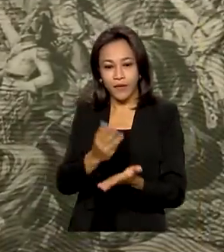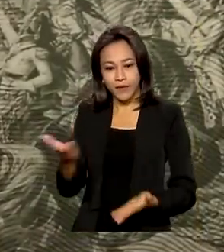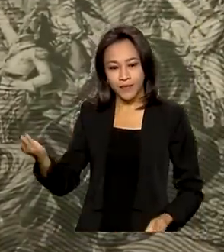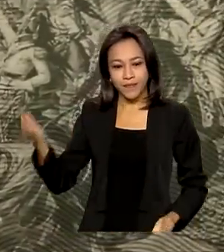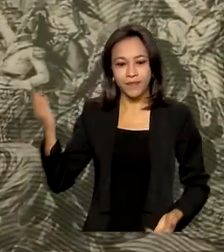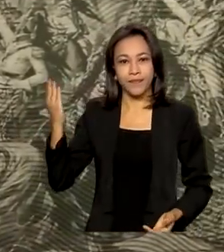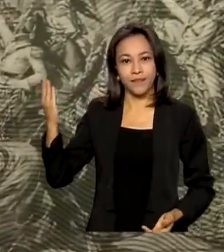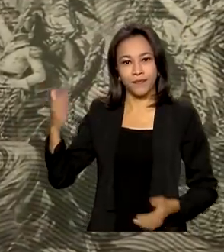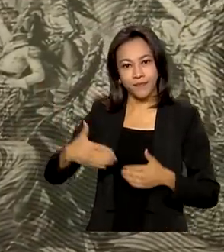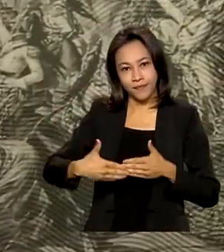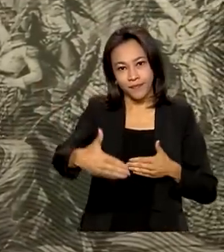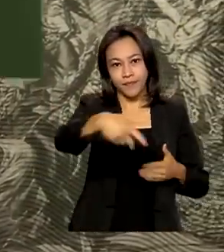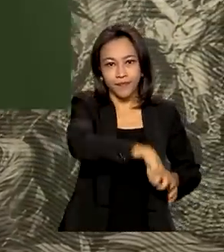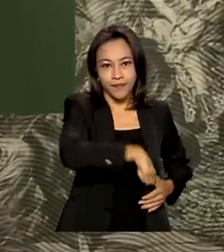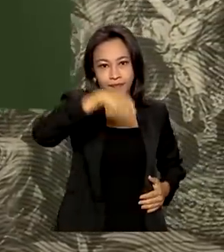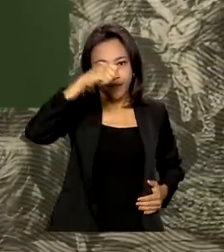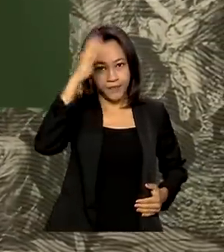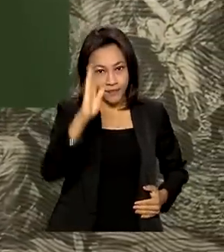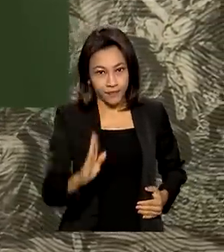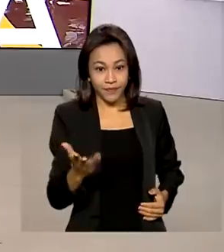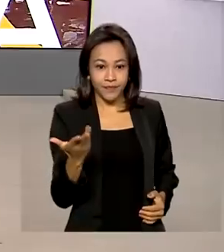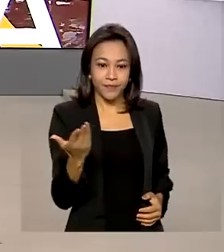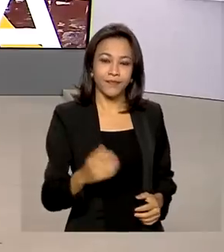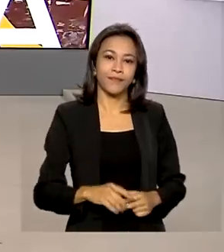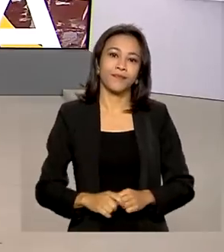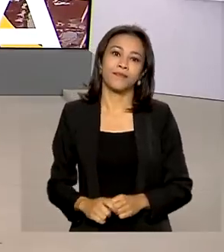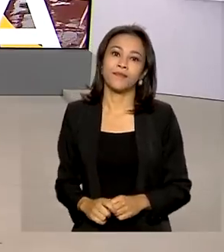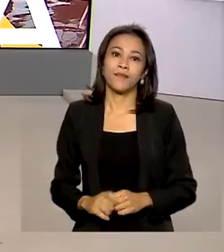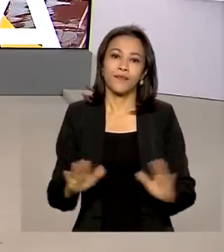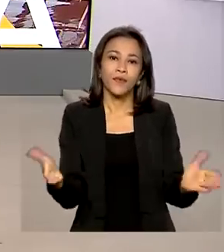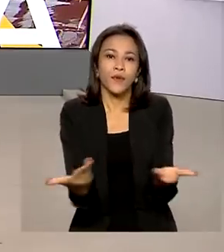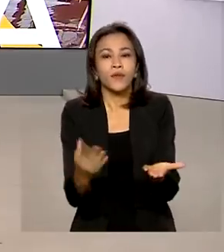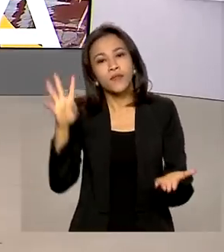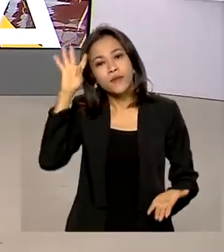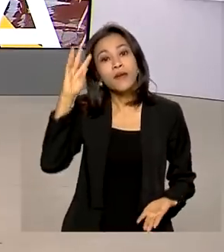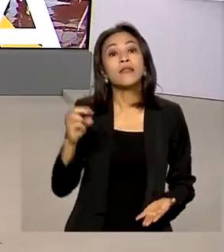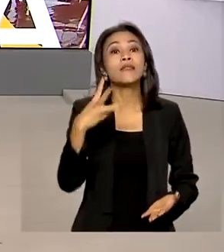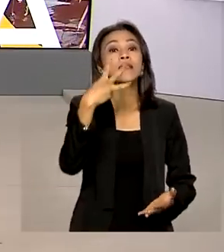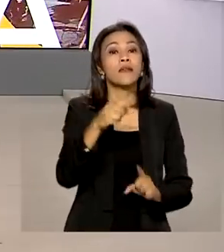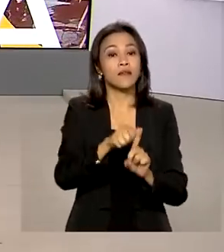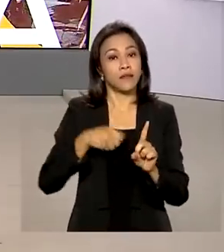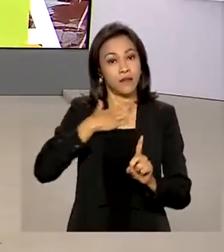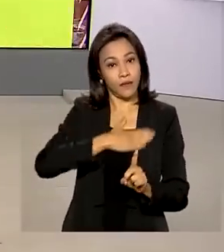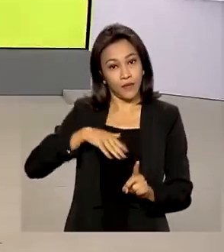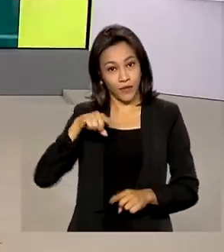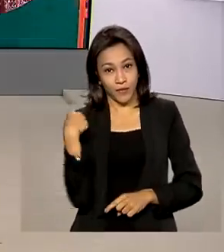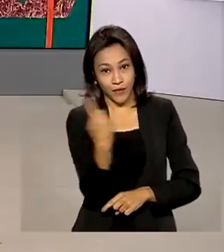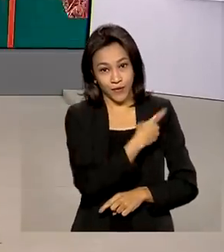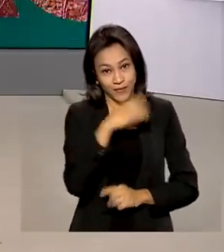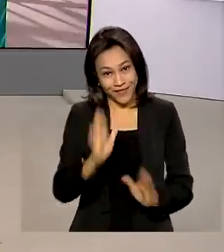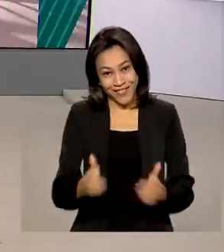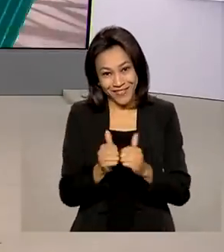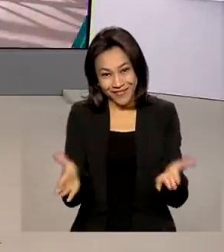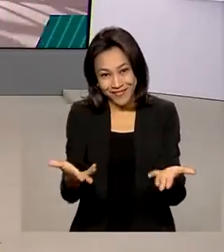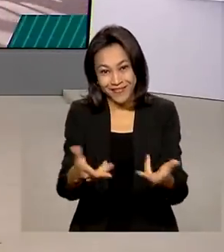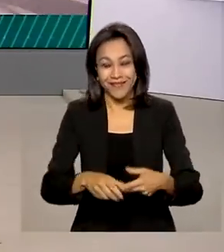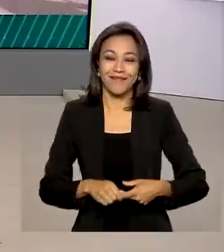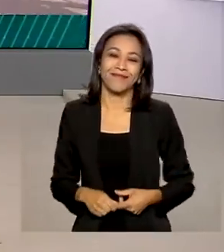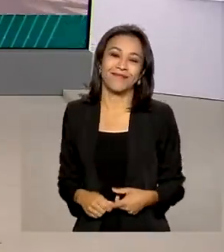para o bicentenário da independência do Brasil. Quarta-feira, 3 de agosto. O Brasil em Dia já está no